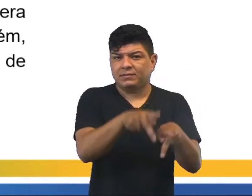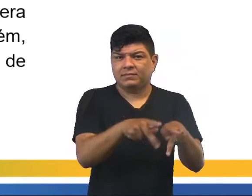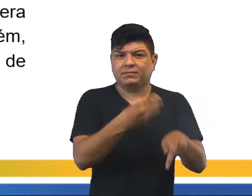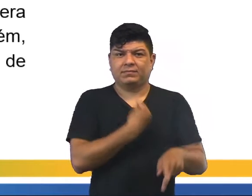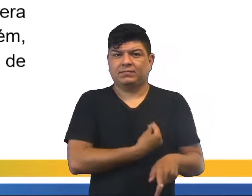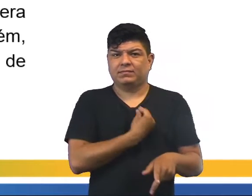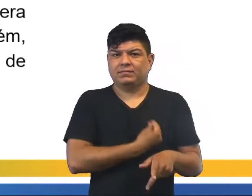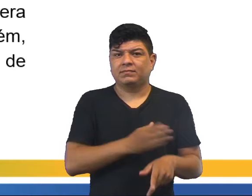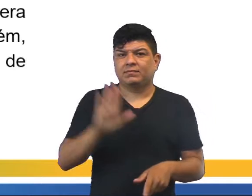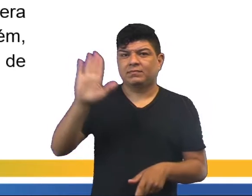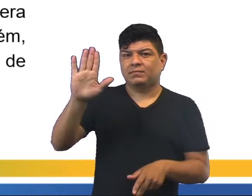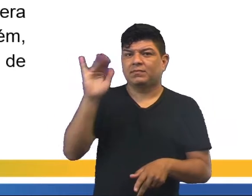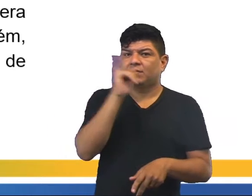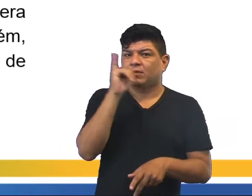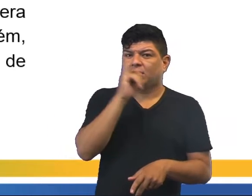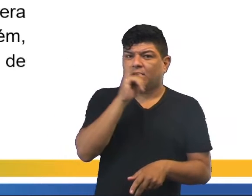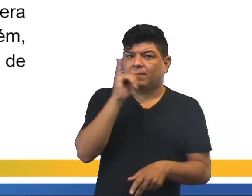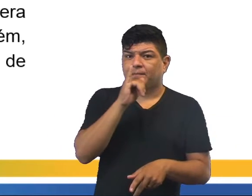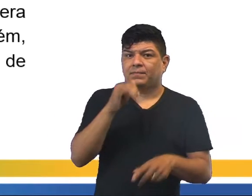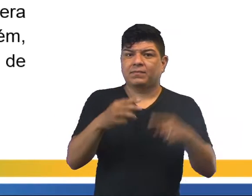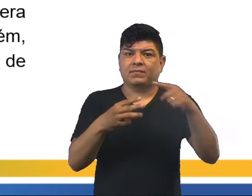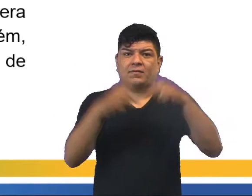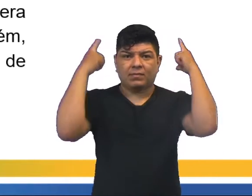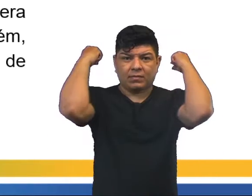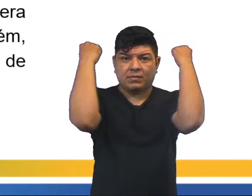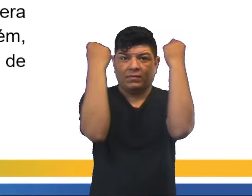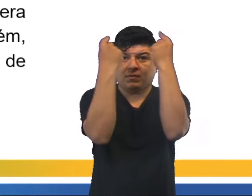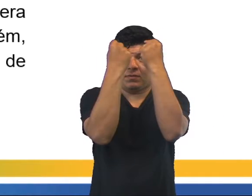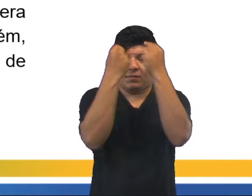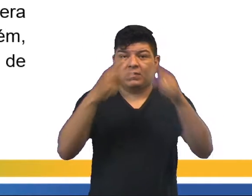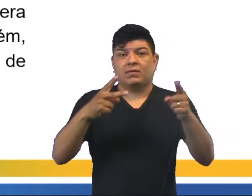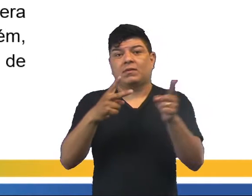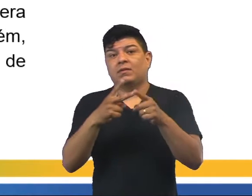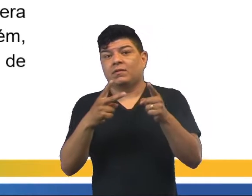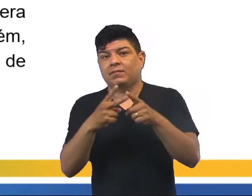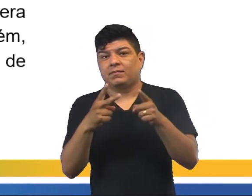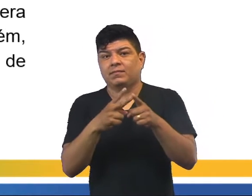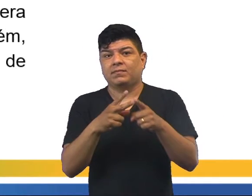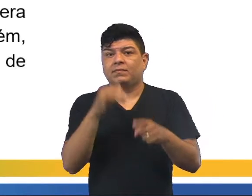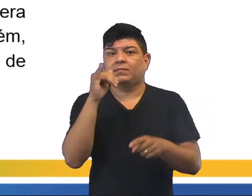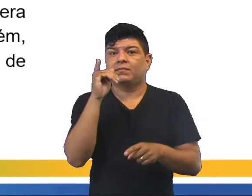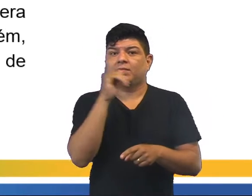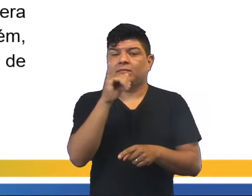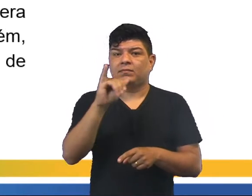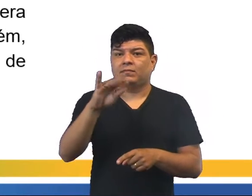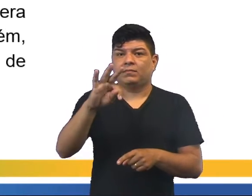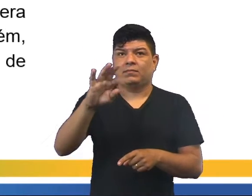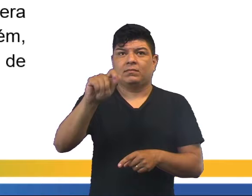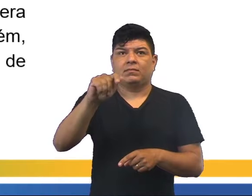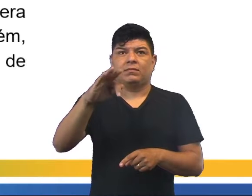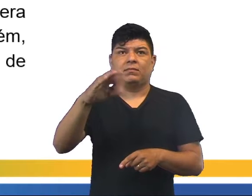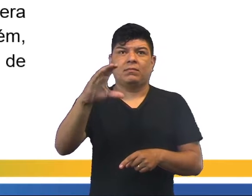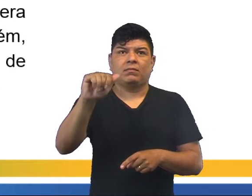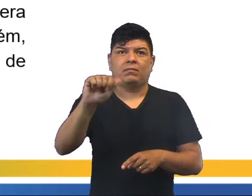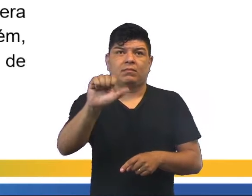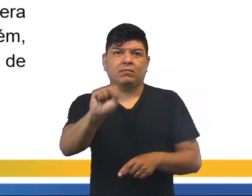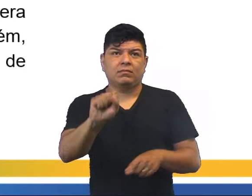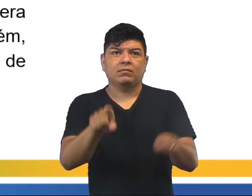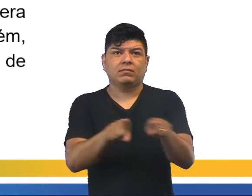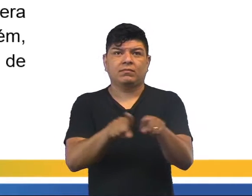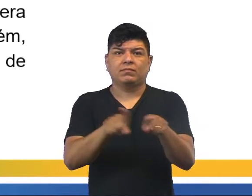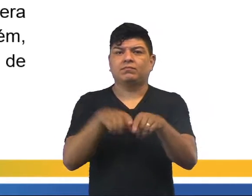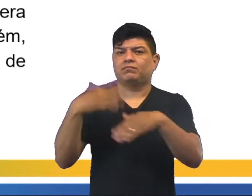região da Península Itálica, né, que são os gregos, etruscos e os italiotas, né. Na região ela